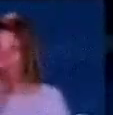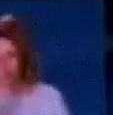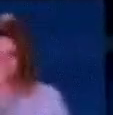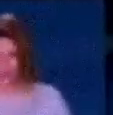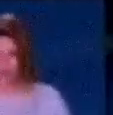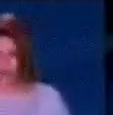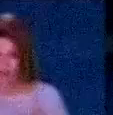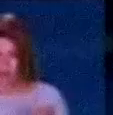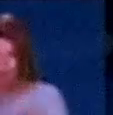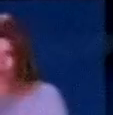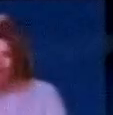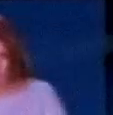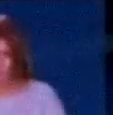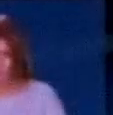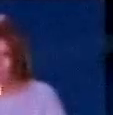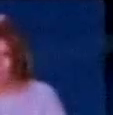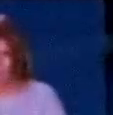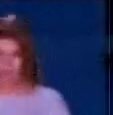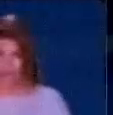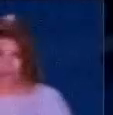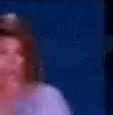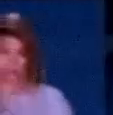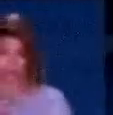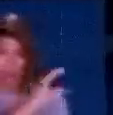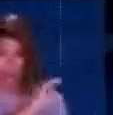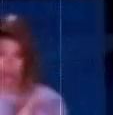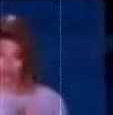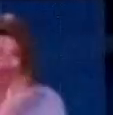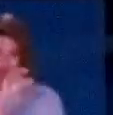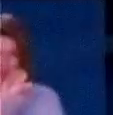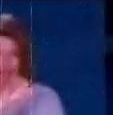2.600. Que saiu da saúde, que saiu da educação,